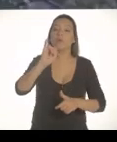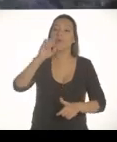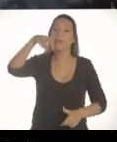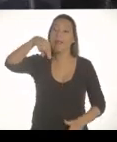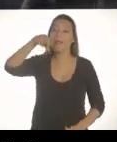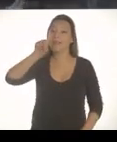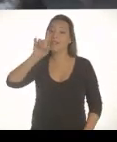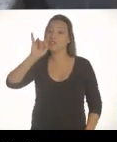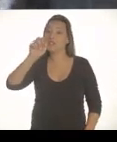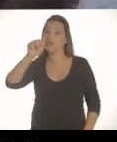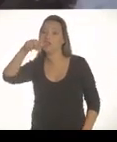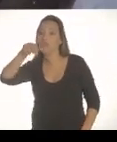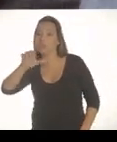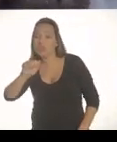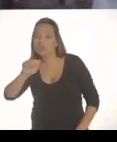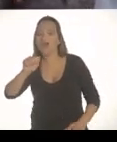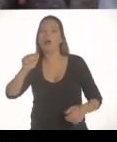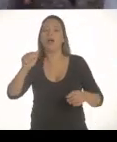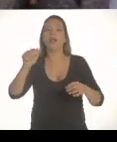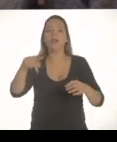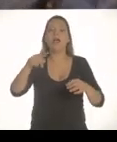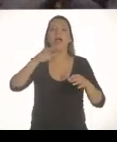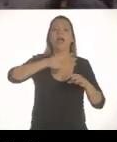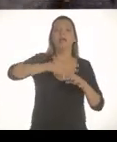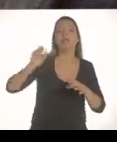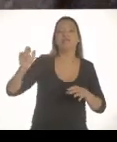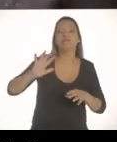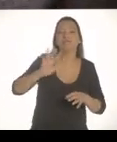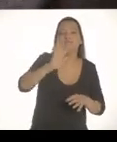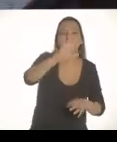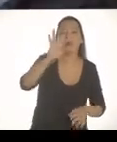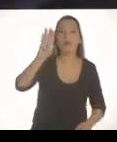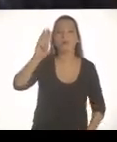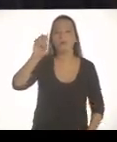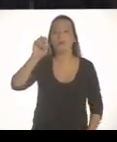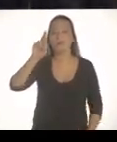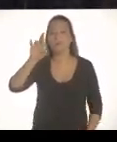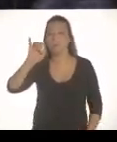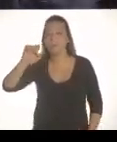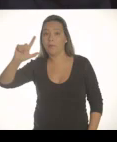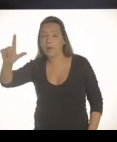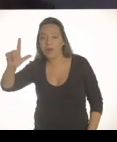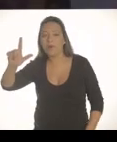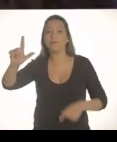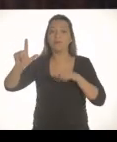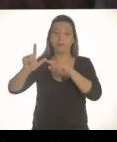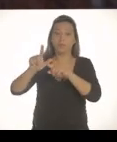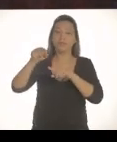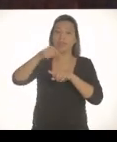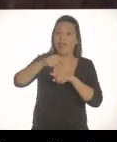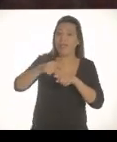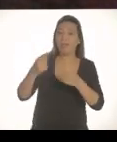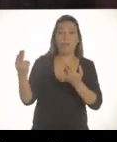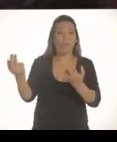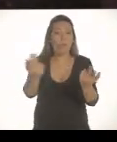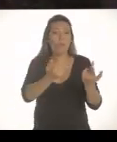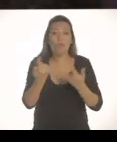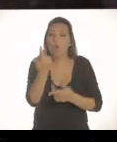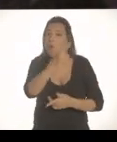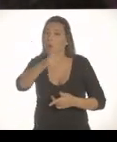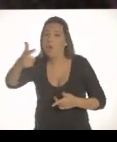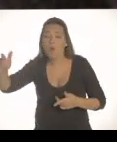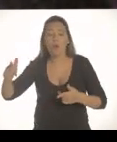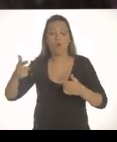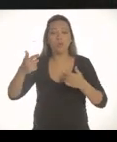Indiana, aos pés do Morro do Borel. Mas nas outras comunidades do Rio de Janeiro, a situação é a mesma. Os serviços públicos sabem que a